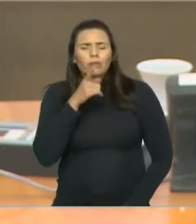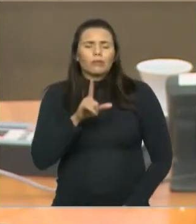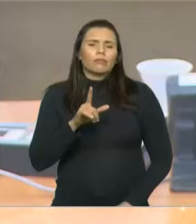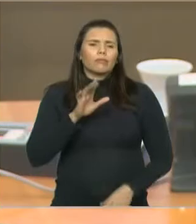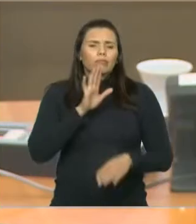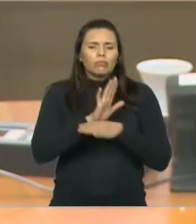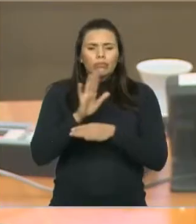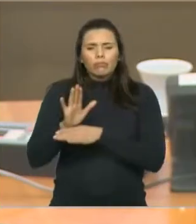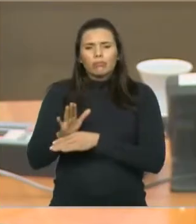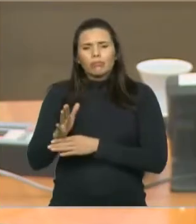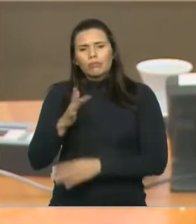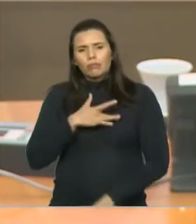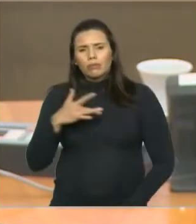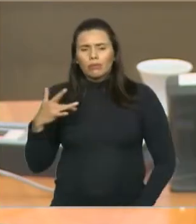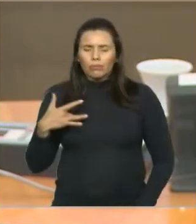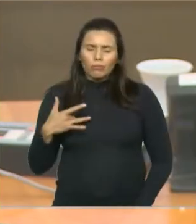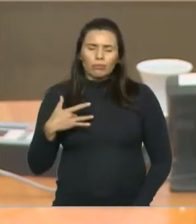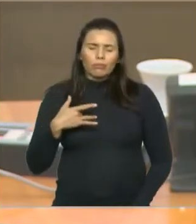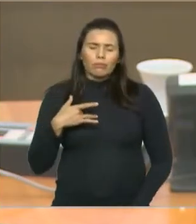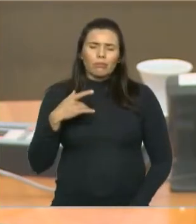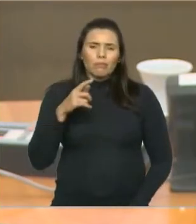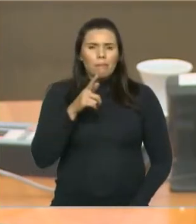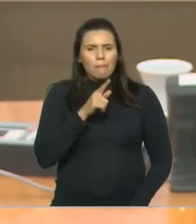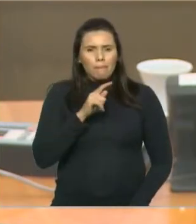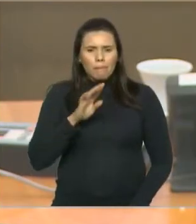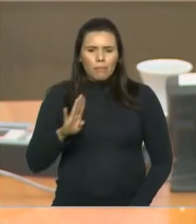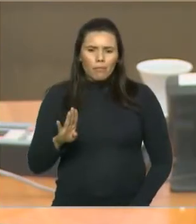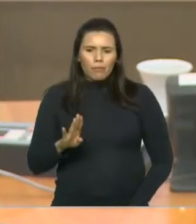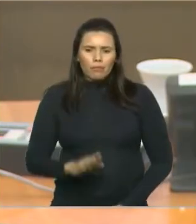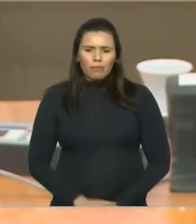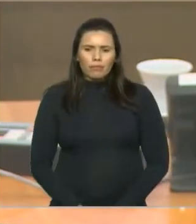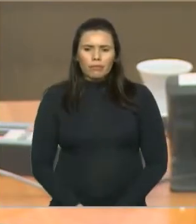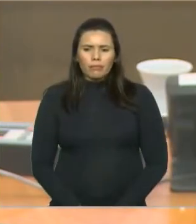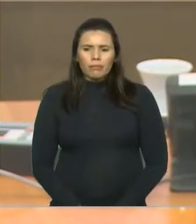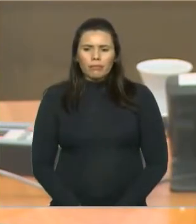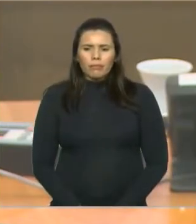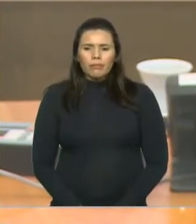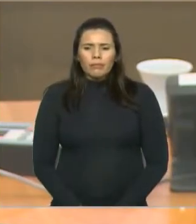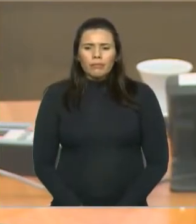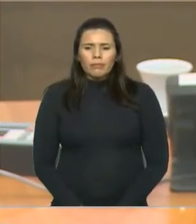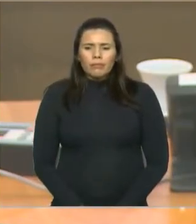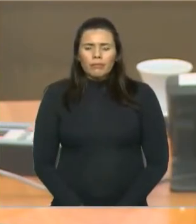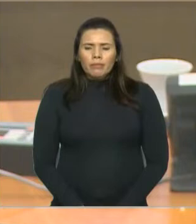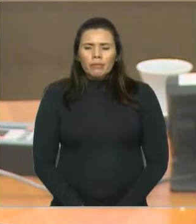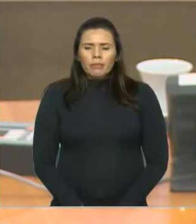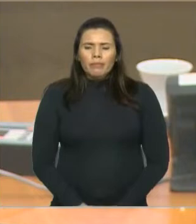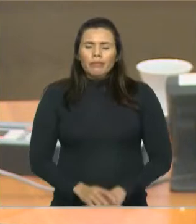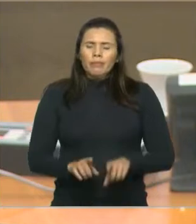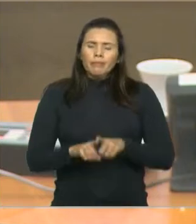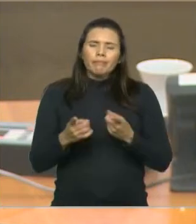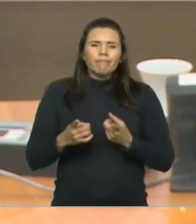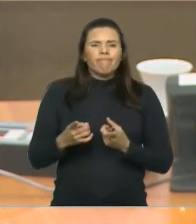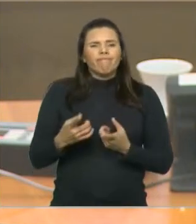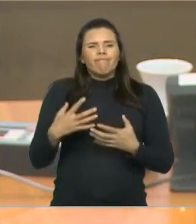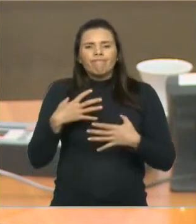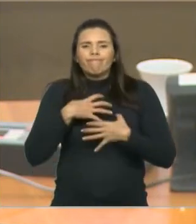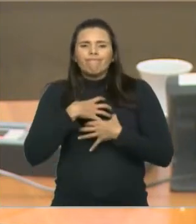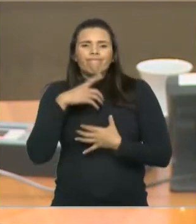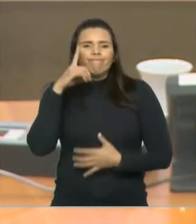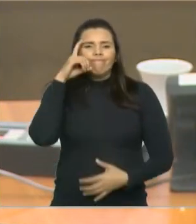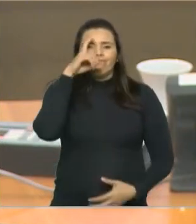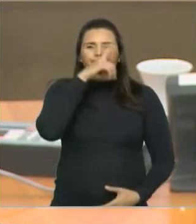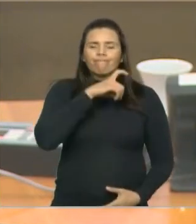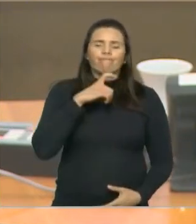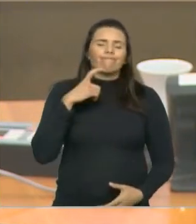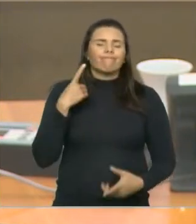percentual tão grande da receita corrente líquida do Estado com saúde pública. Mas a nossa dificuldade vem, sobretudo, por conta do